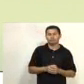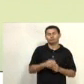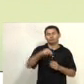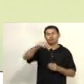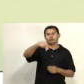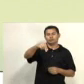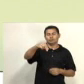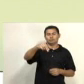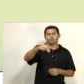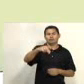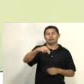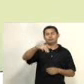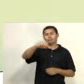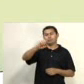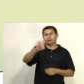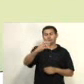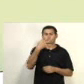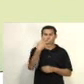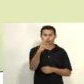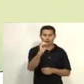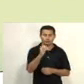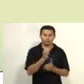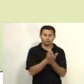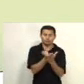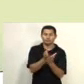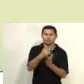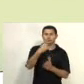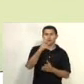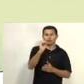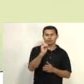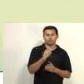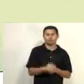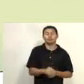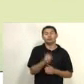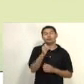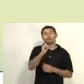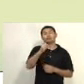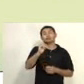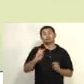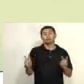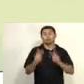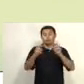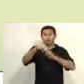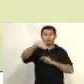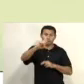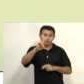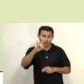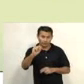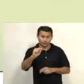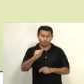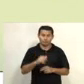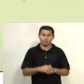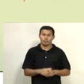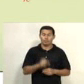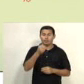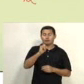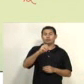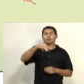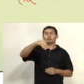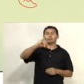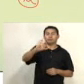N com média 40 e desvio 10. Se o valor da média, se o